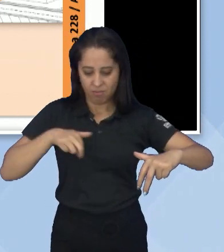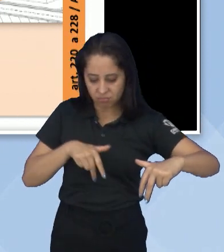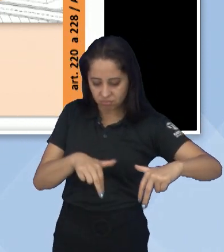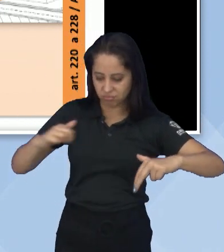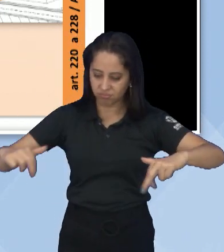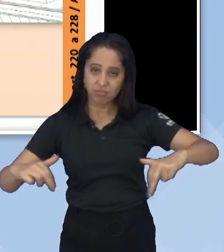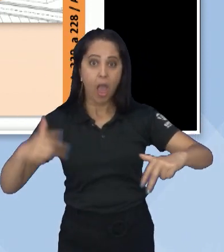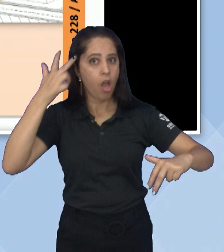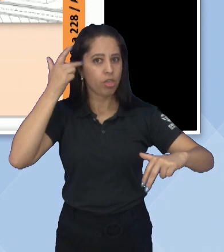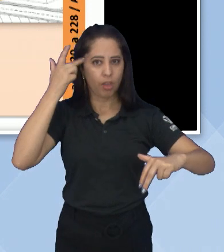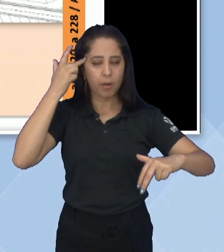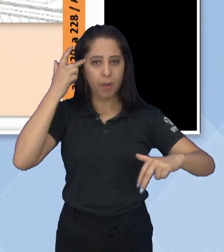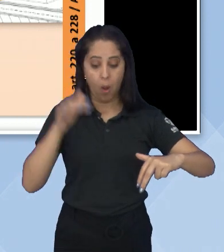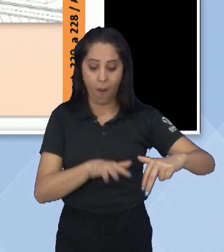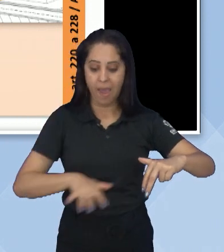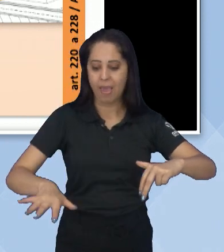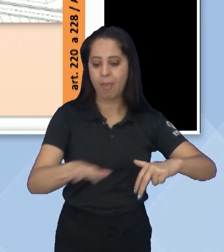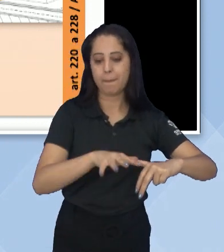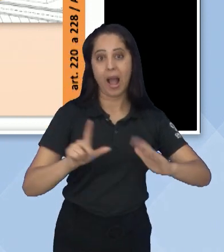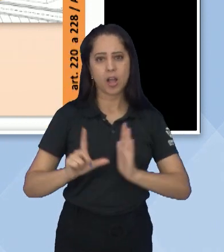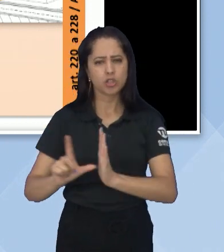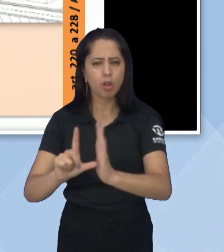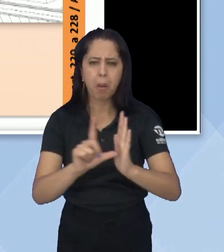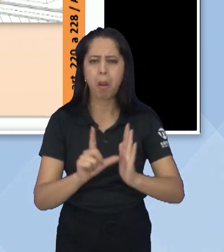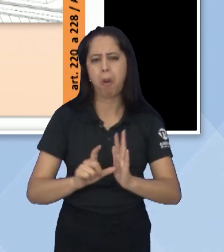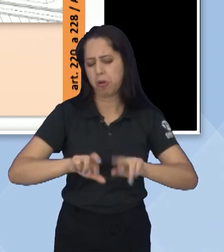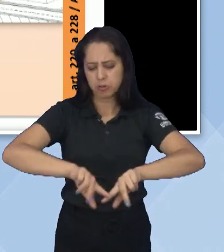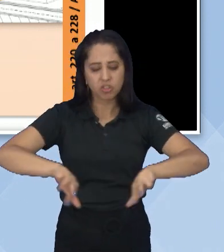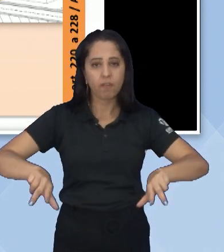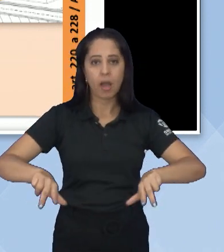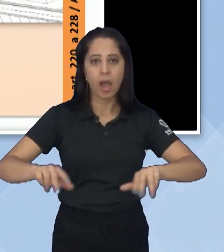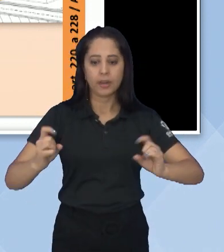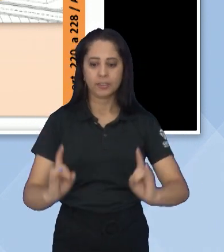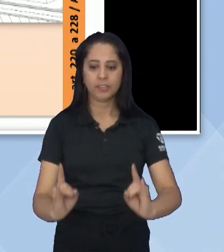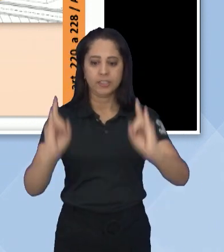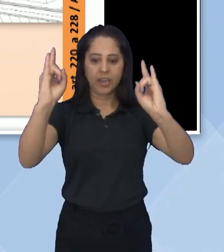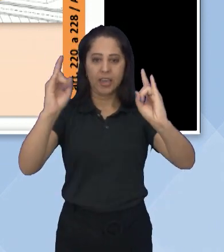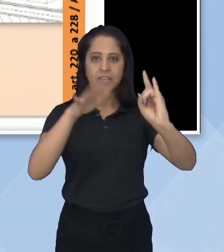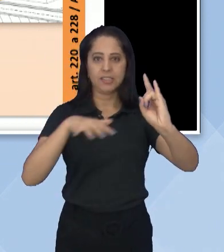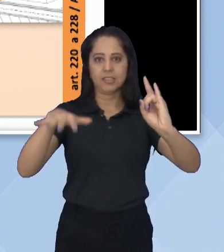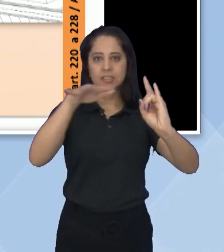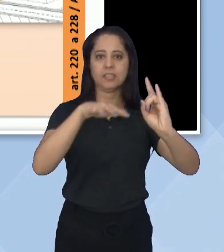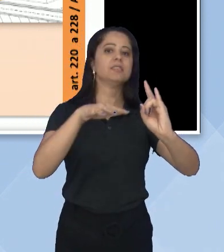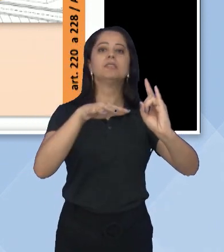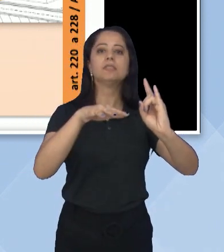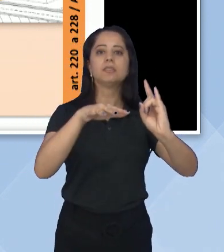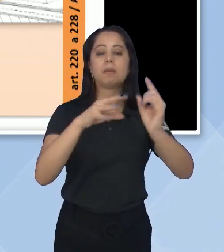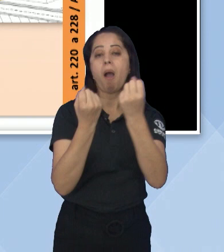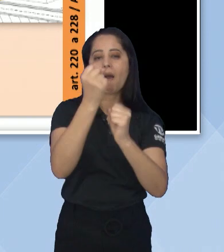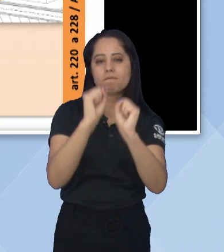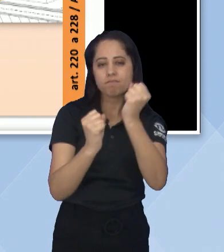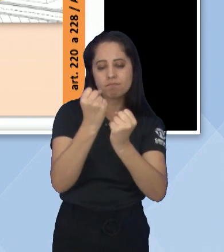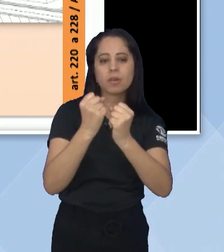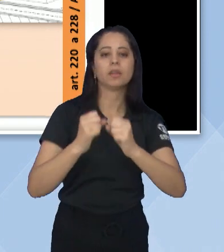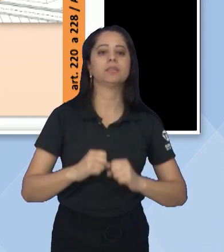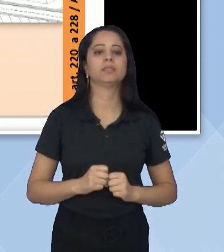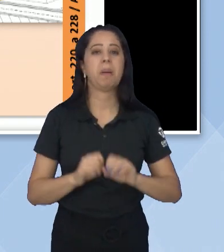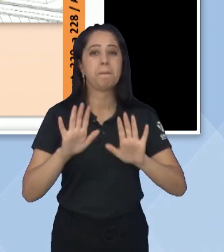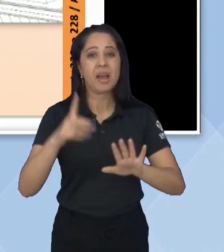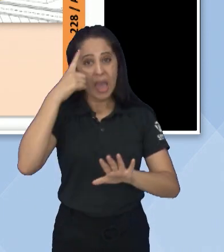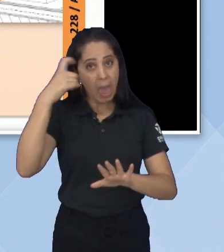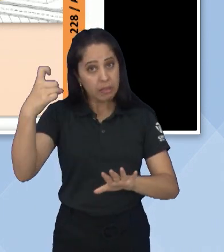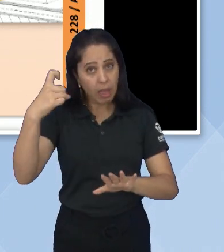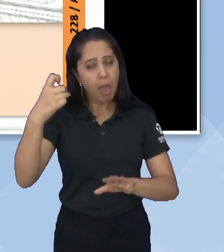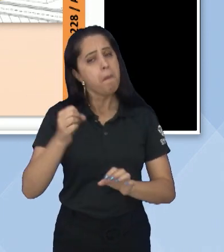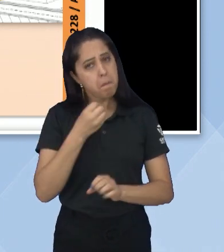mas a gente estava percebendo que os nossos parâmetros eles não estavam tão precisos e não estavam dando resultado A ideia era boa mas o resultado não